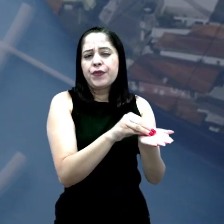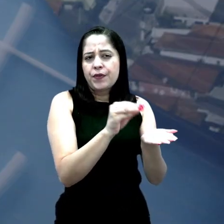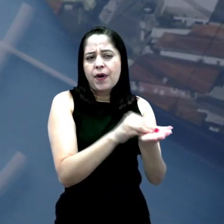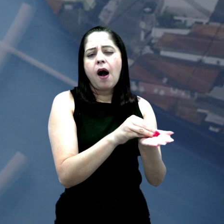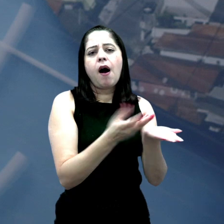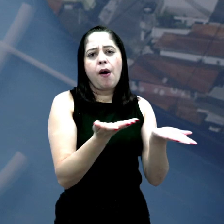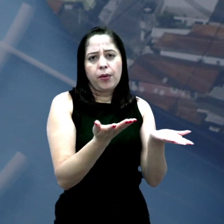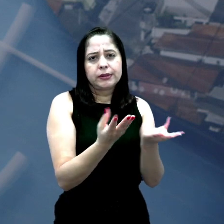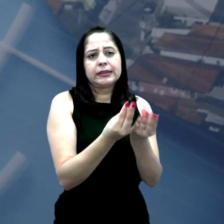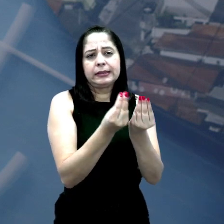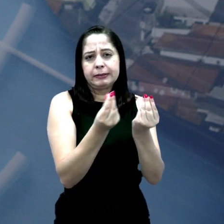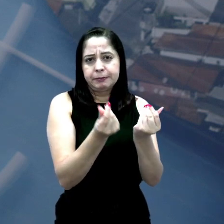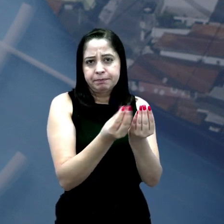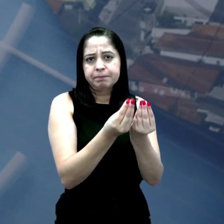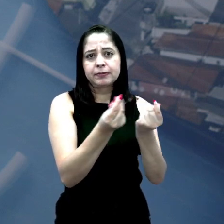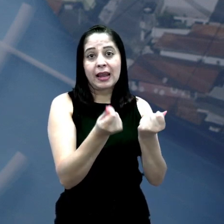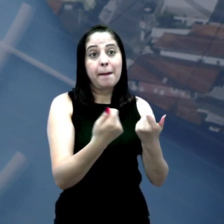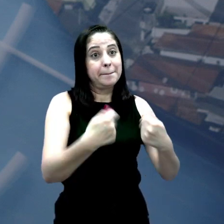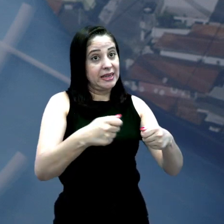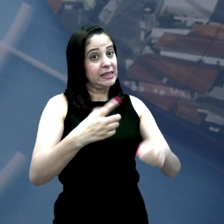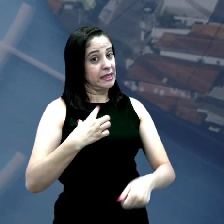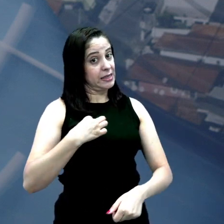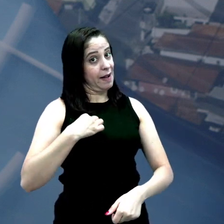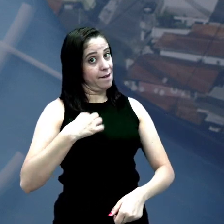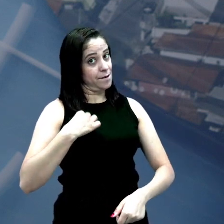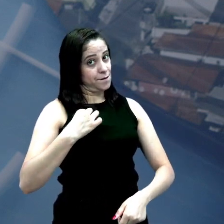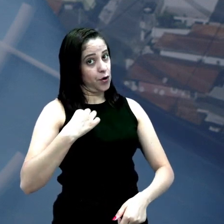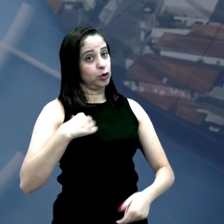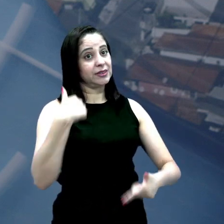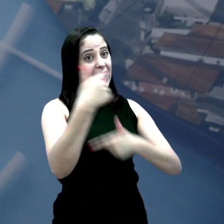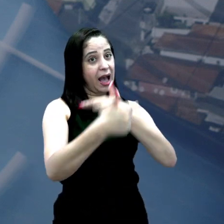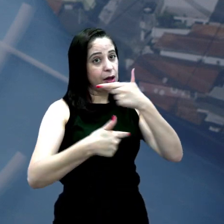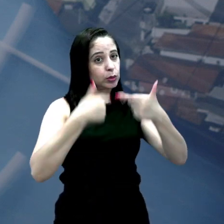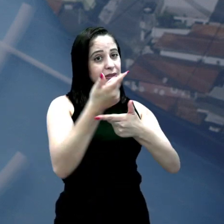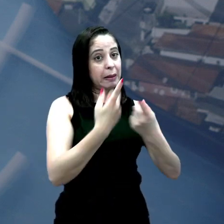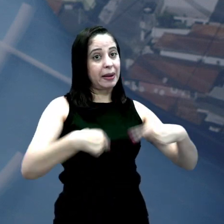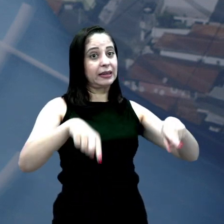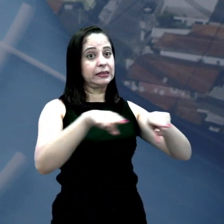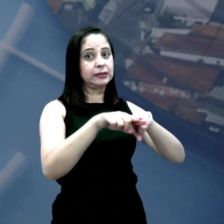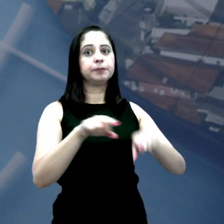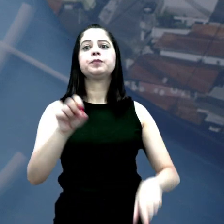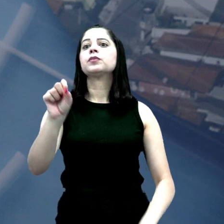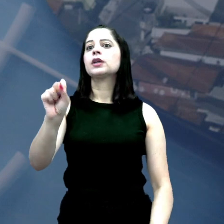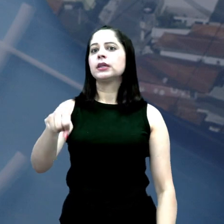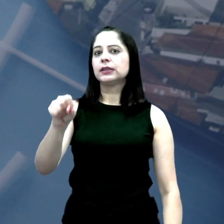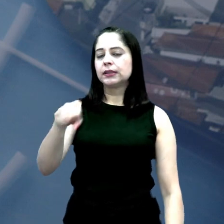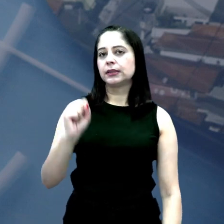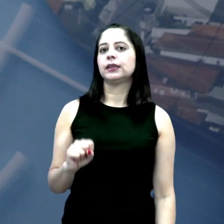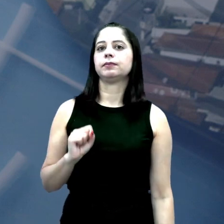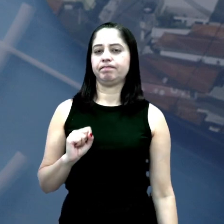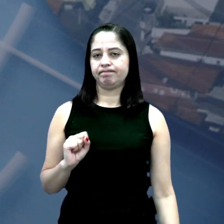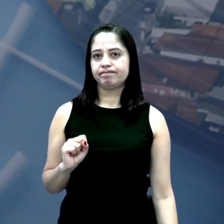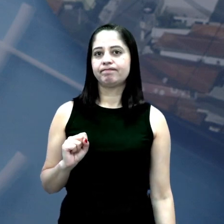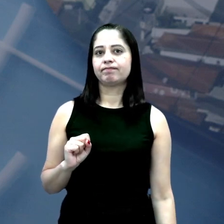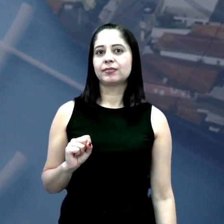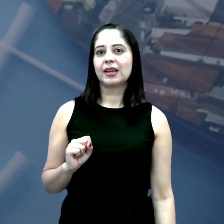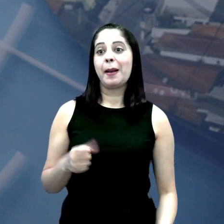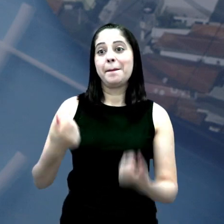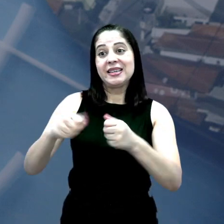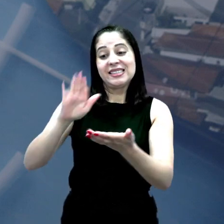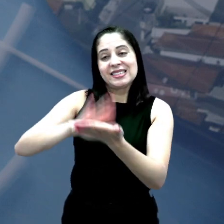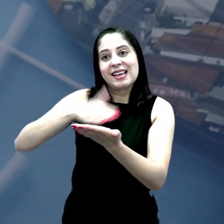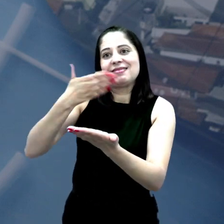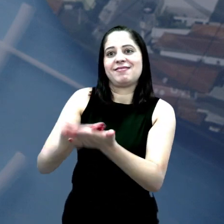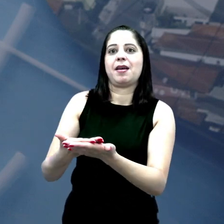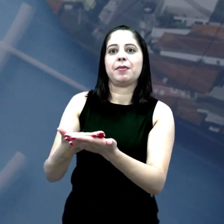vamos seguir então. A gente está aqui dialogando sobre este tema, mas será que as pessoas, né, da cidade, das ruas, sabem de fato